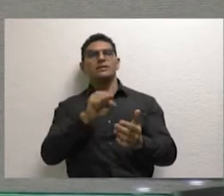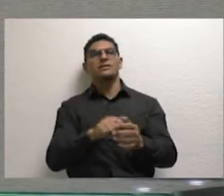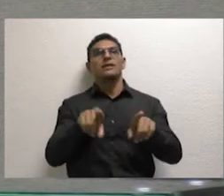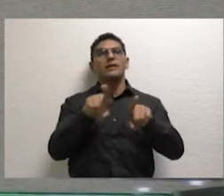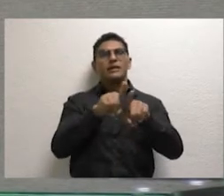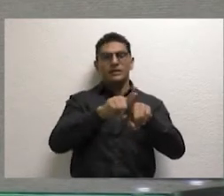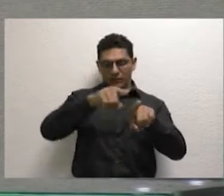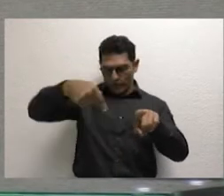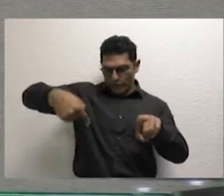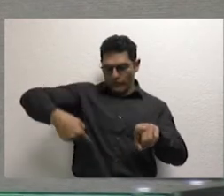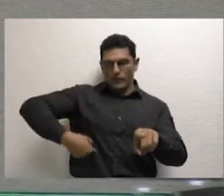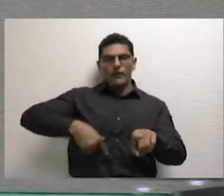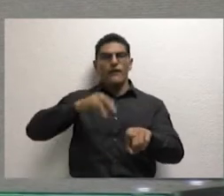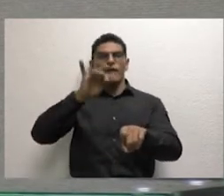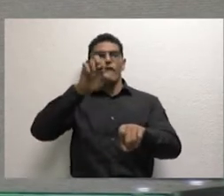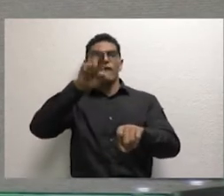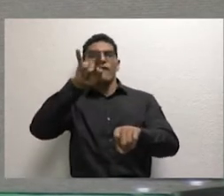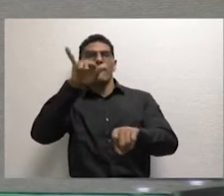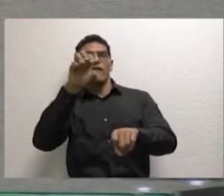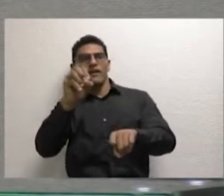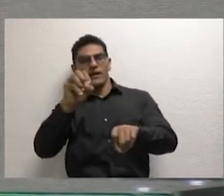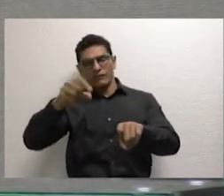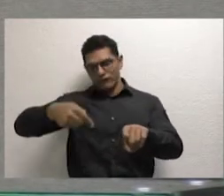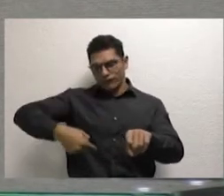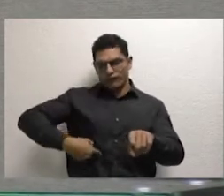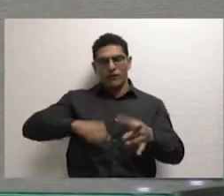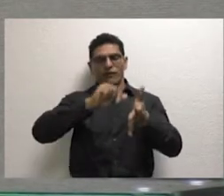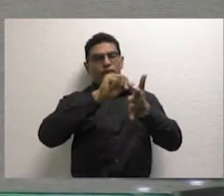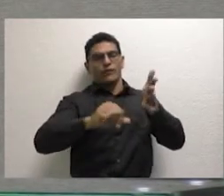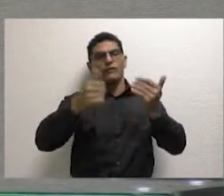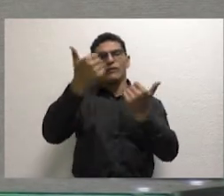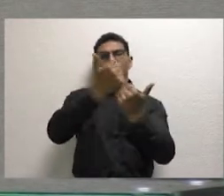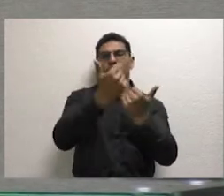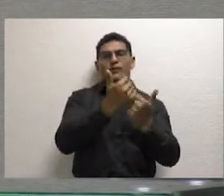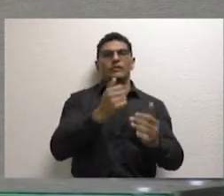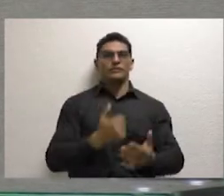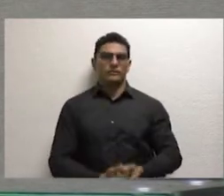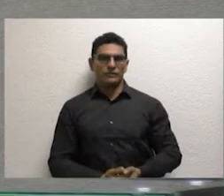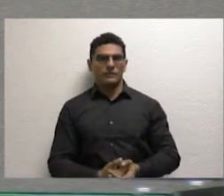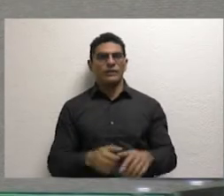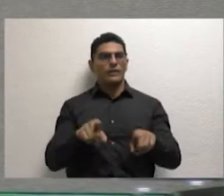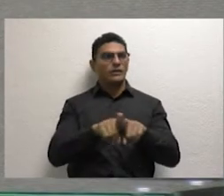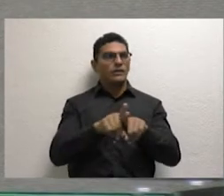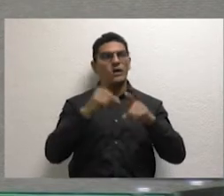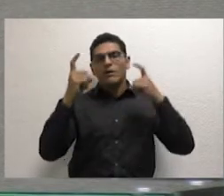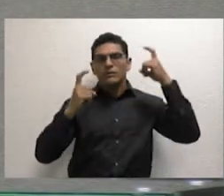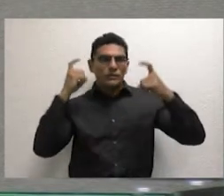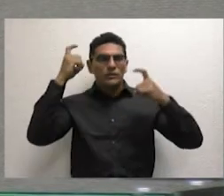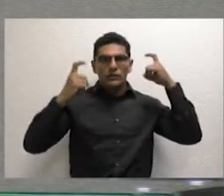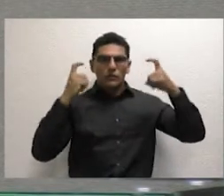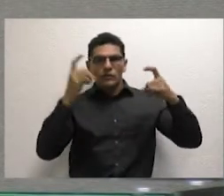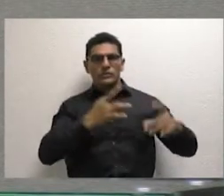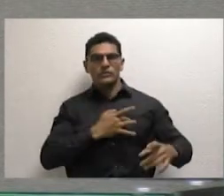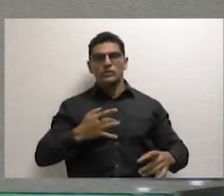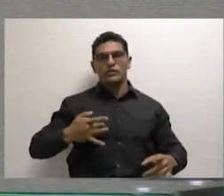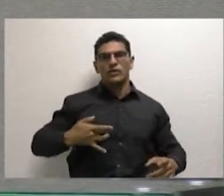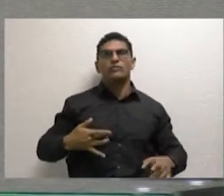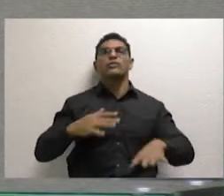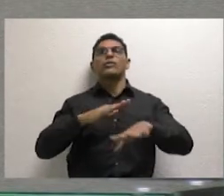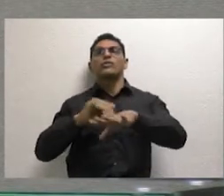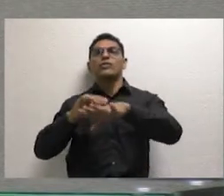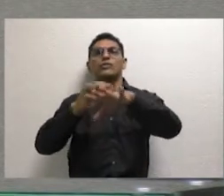fígado no Estado como também o governo demonstrou a sua preocupação com a saúde quando convocou